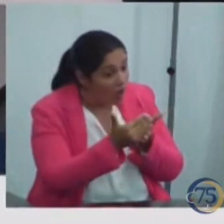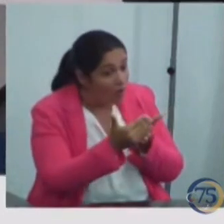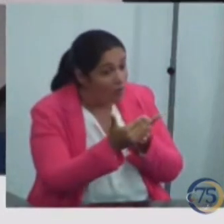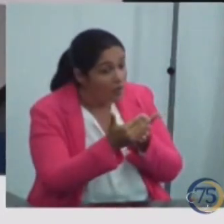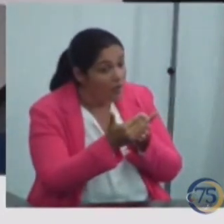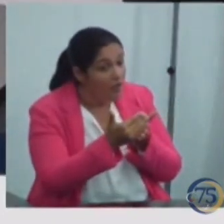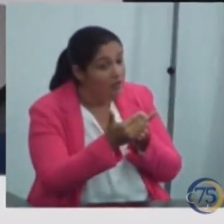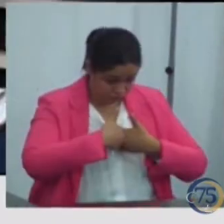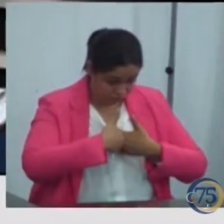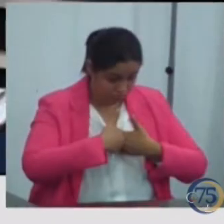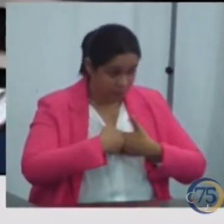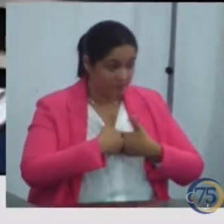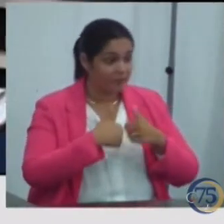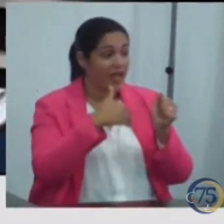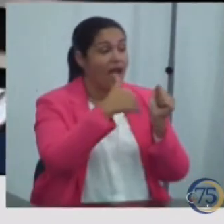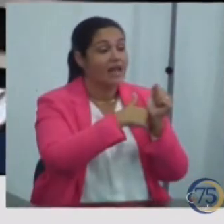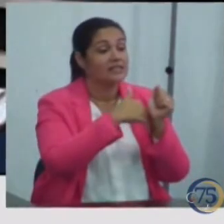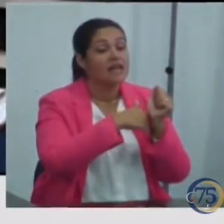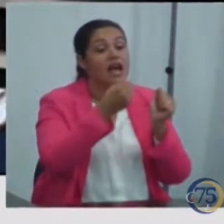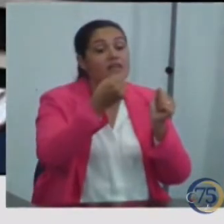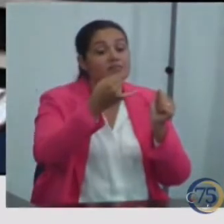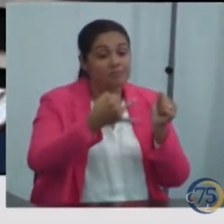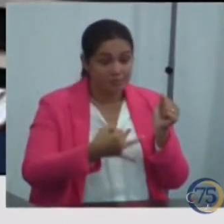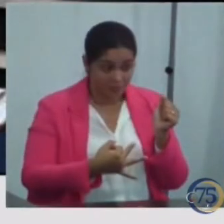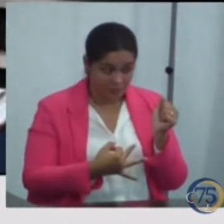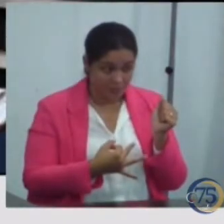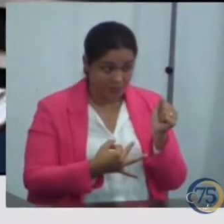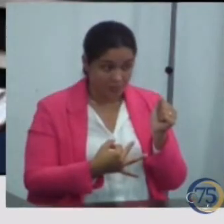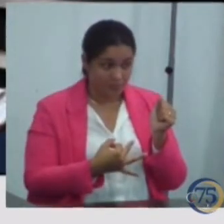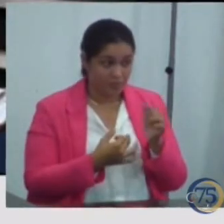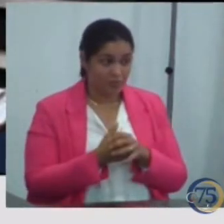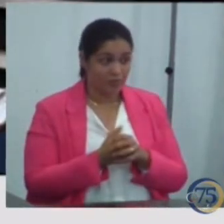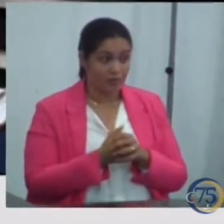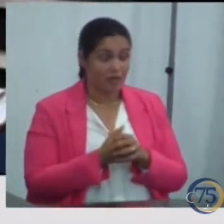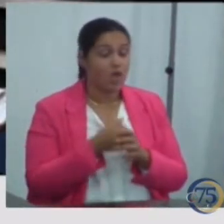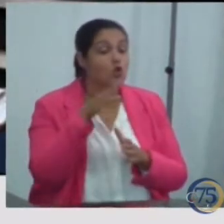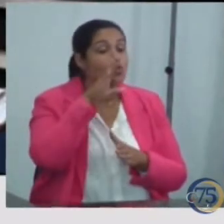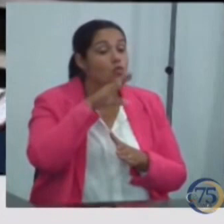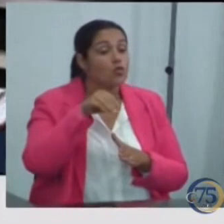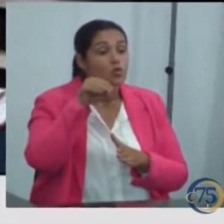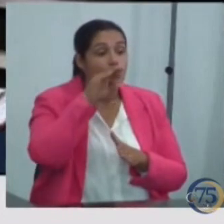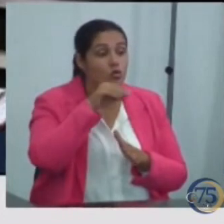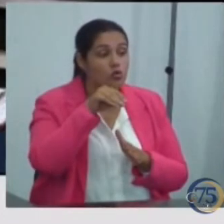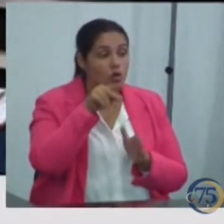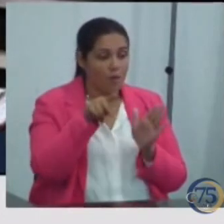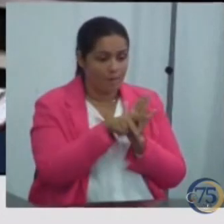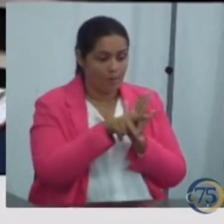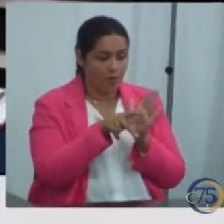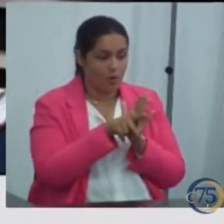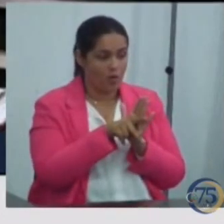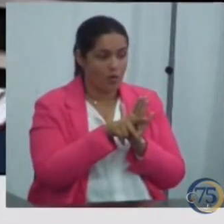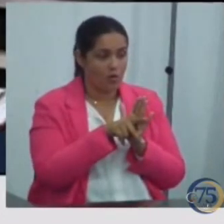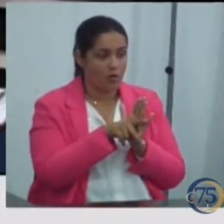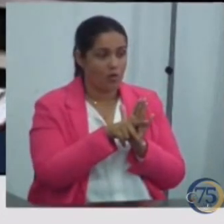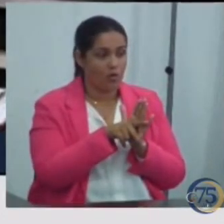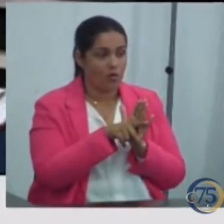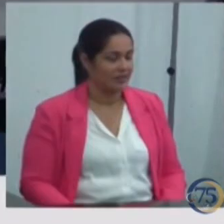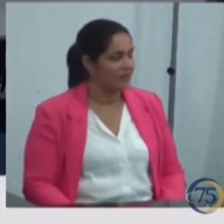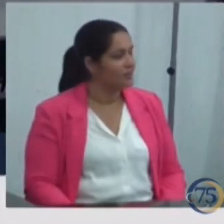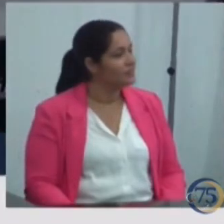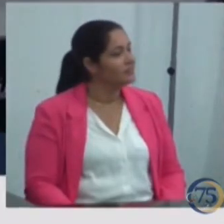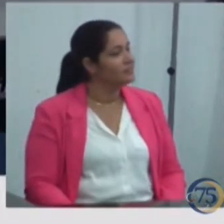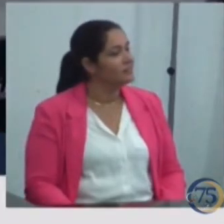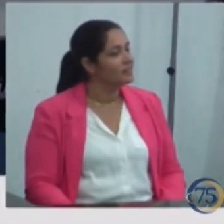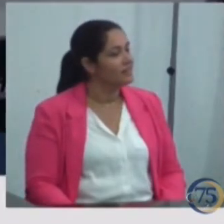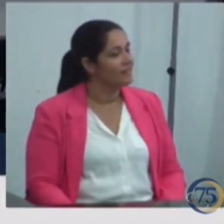o projeto o refis irá possibilitar aos contribuintes que esteja em débito com A Fazenda Municipal com vencimentos até 30 de